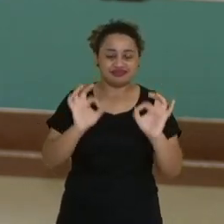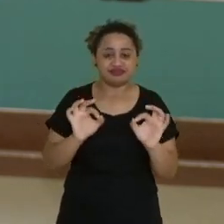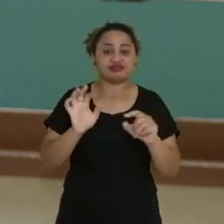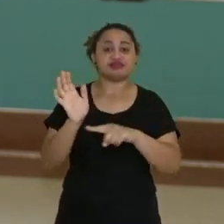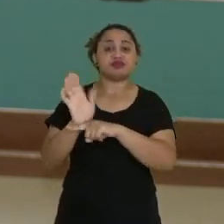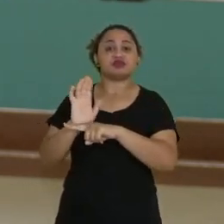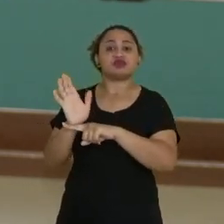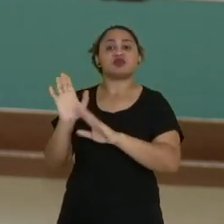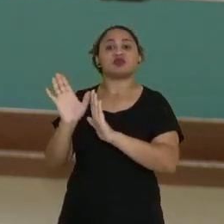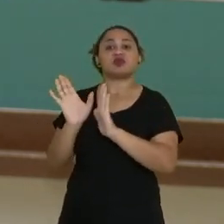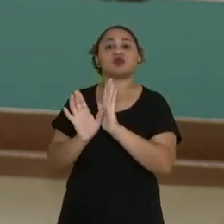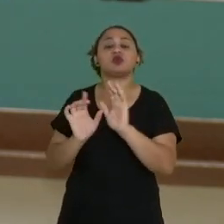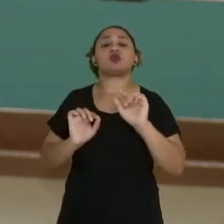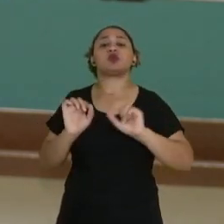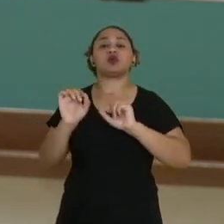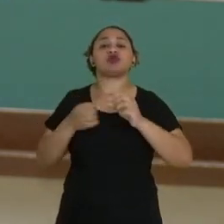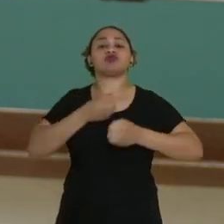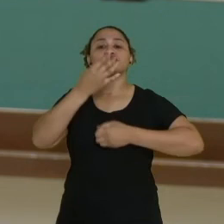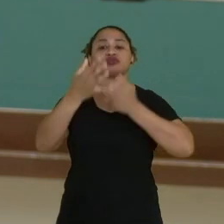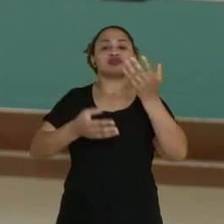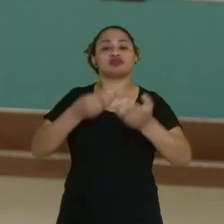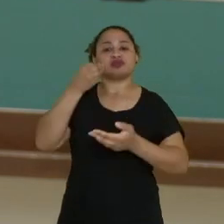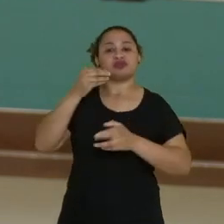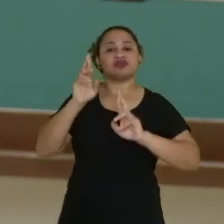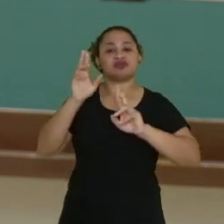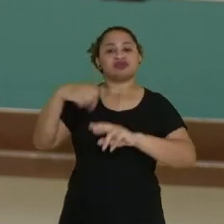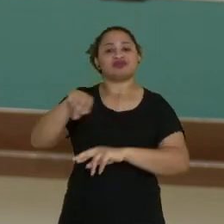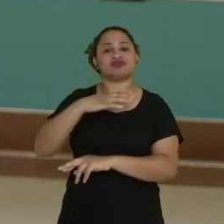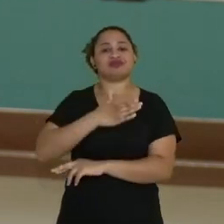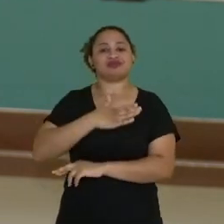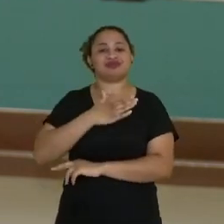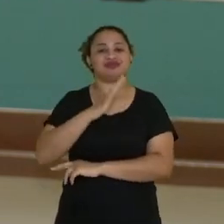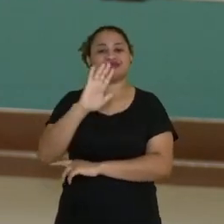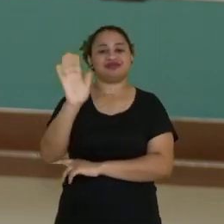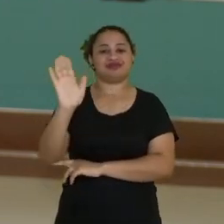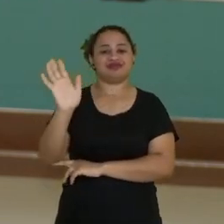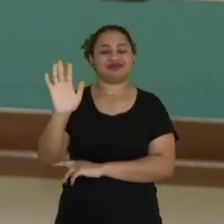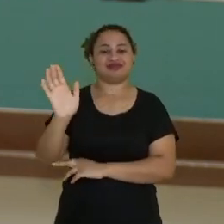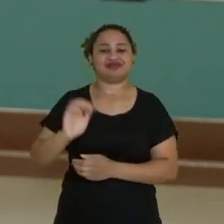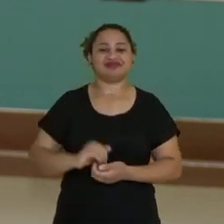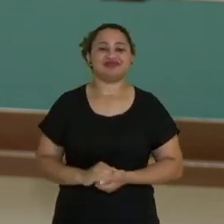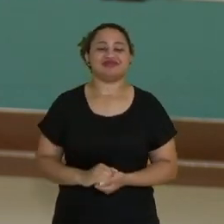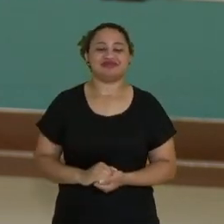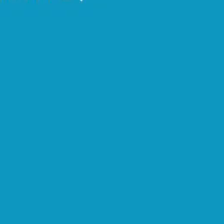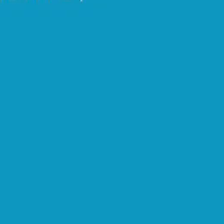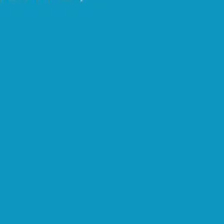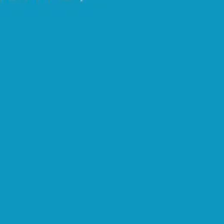Neste vídeo, falamos sobre relato. Espero que vocês tenham gostado e até breve.